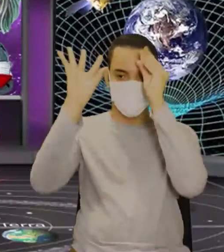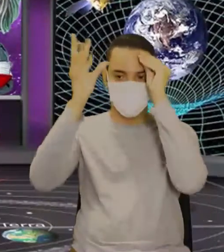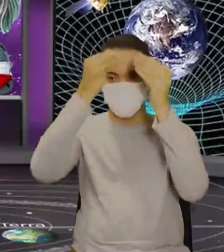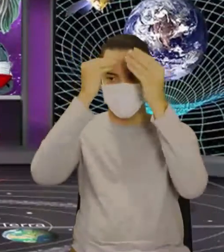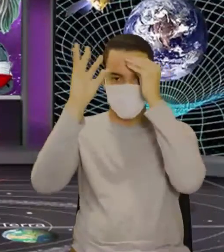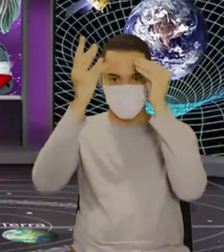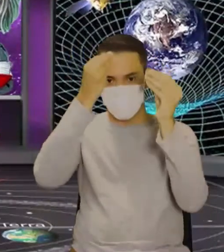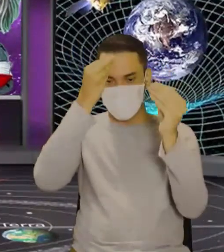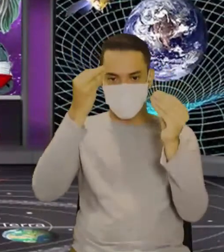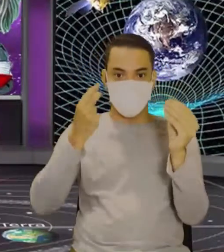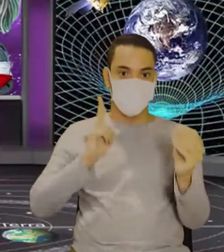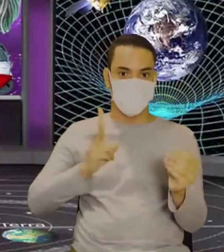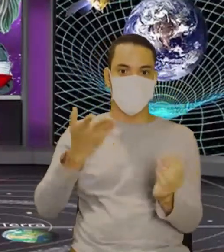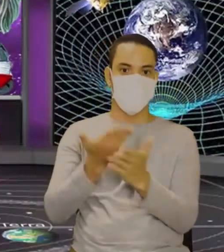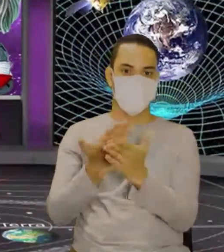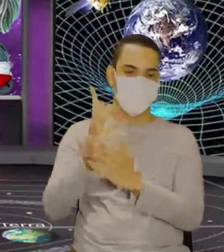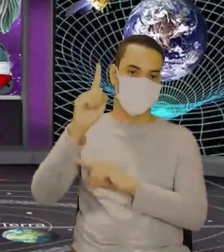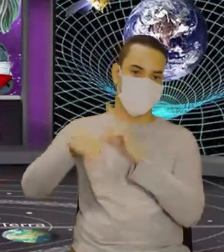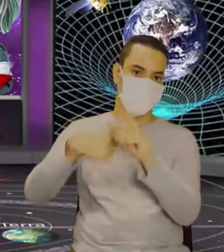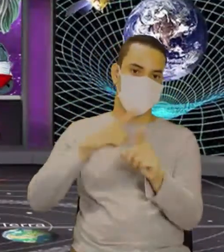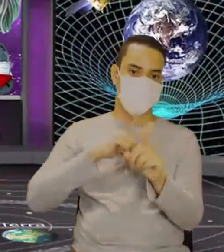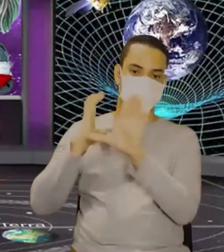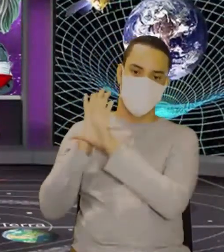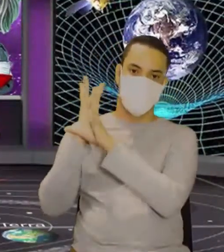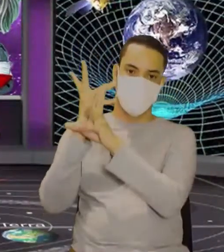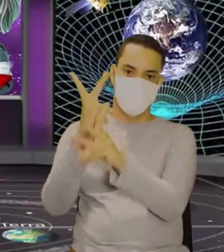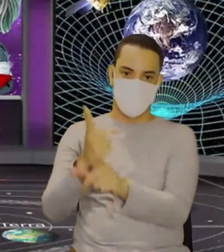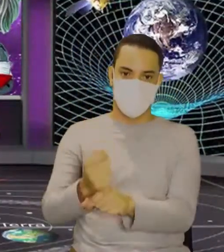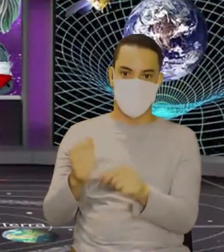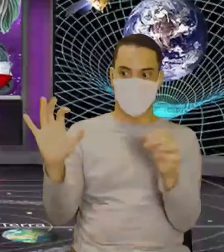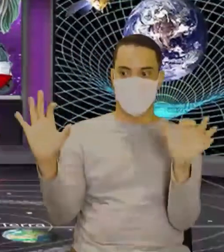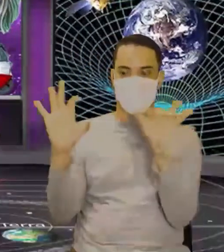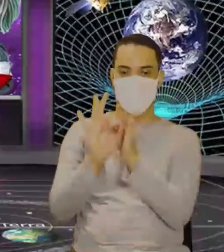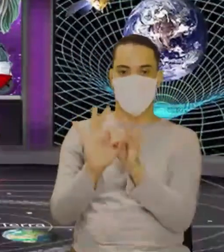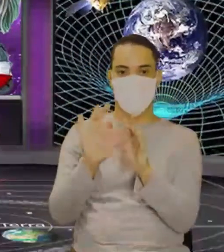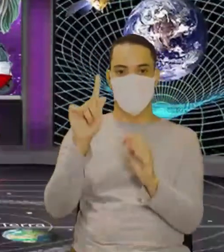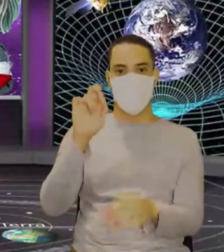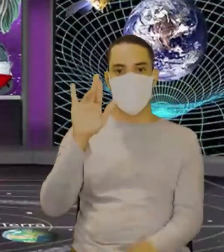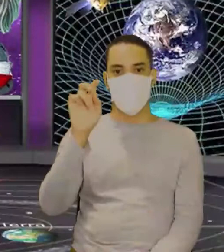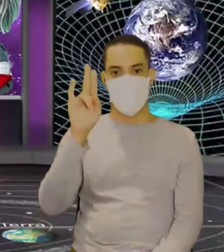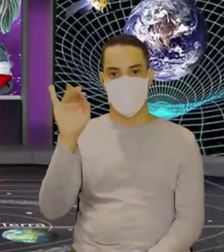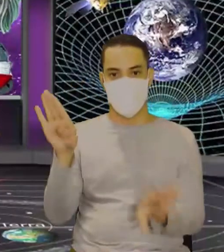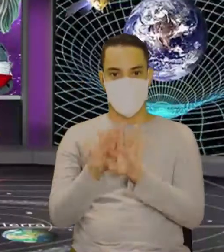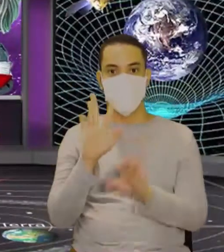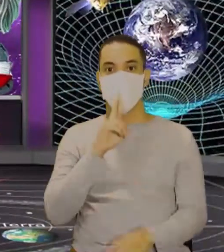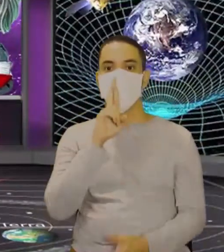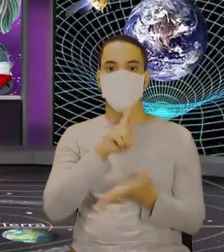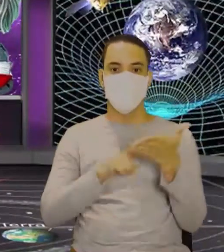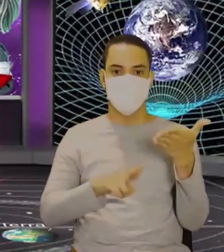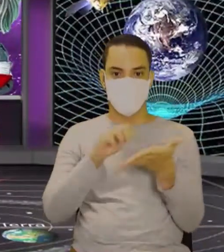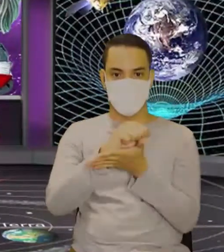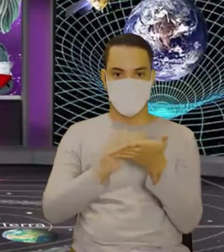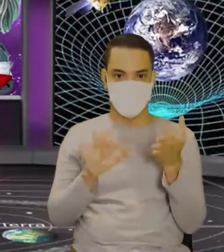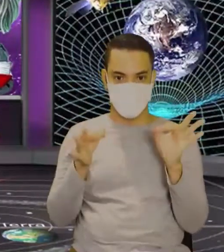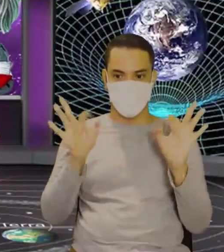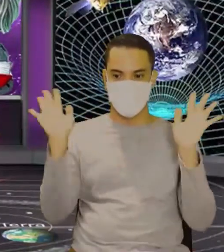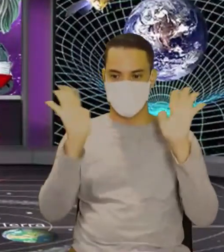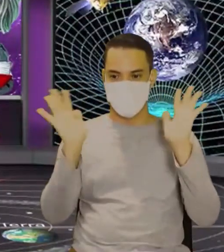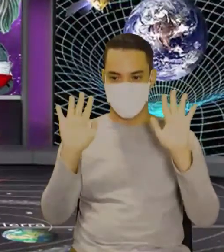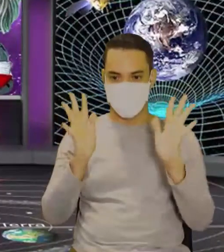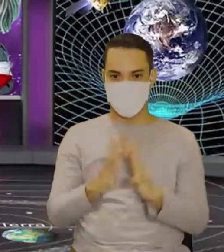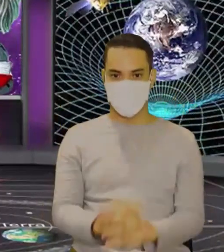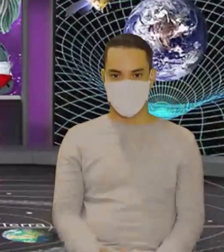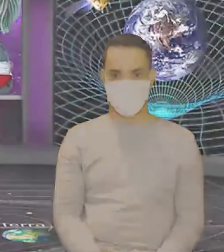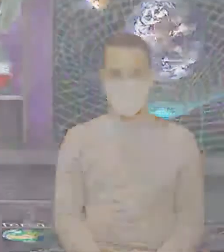conteúdo. E fiquem comigo que na próxima aula tem revisão de associação de geradores e também resolução de exercícios, tá bom? Tchau, tchau!